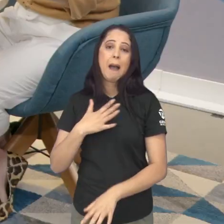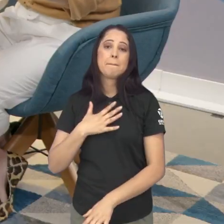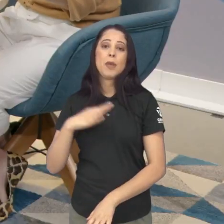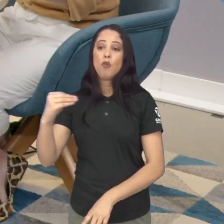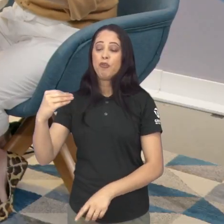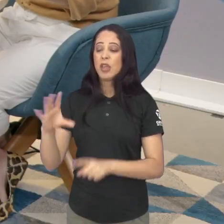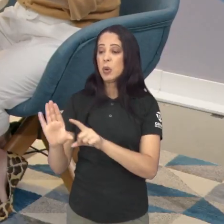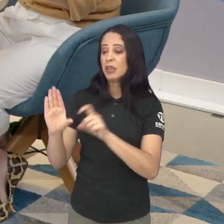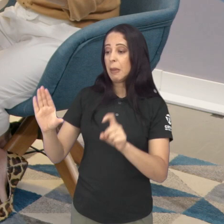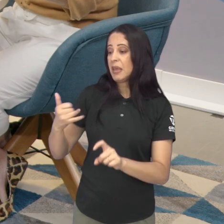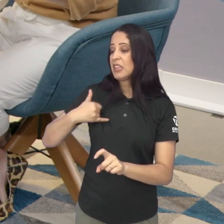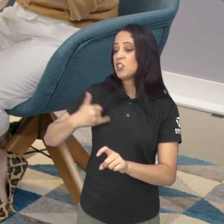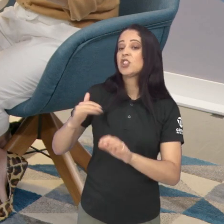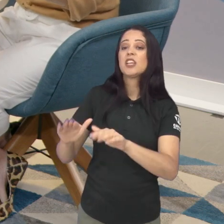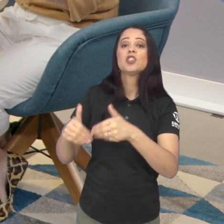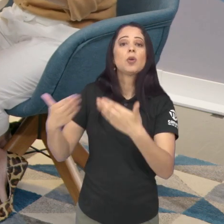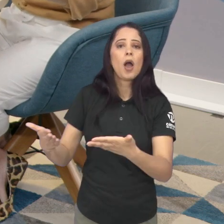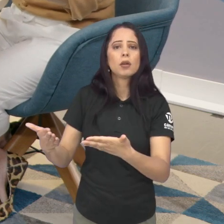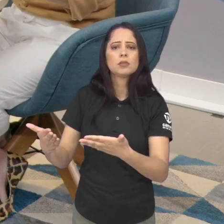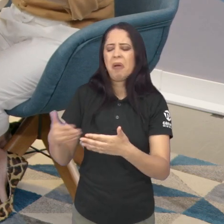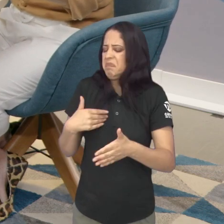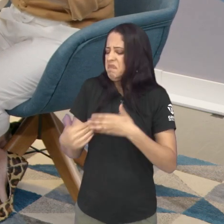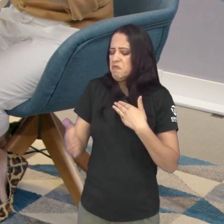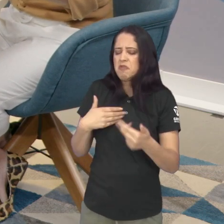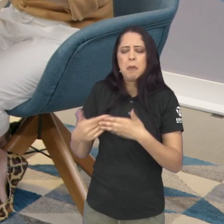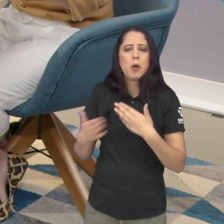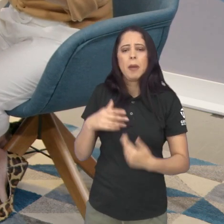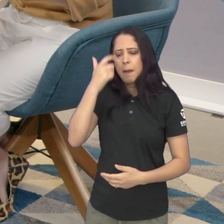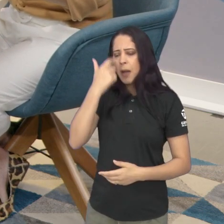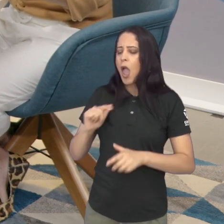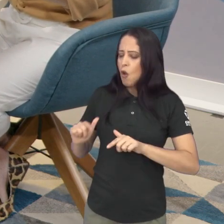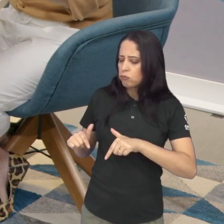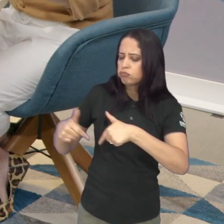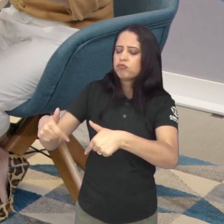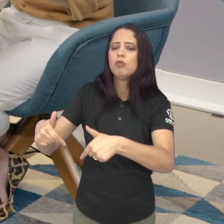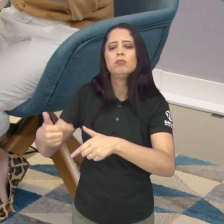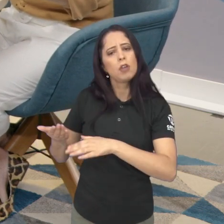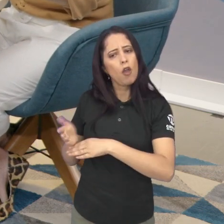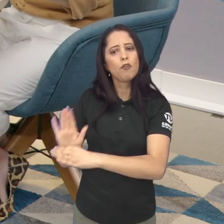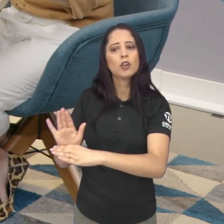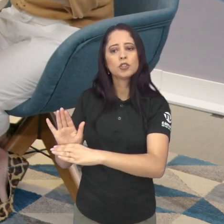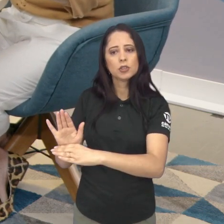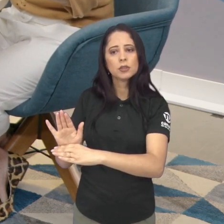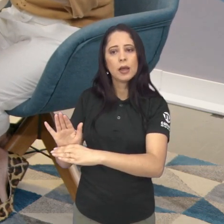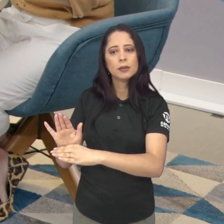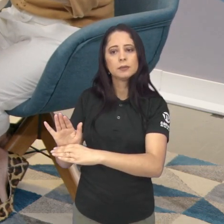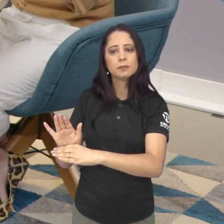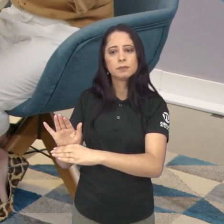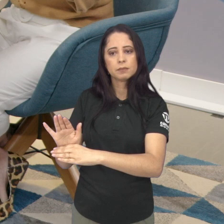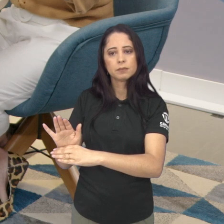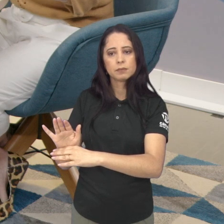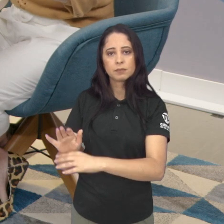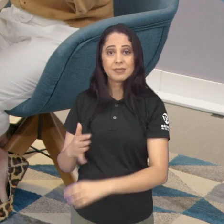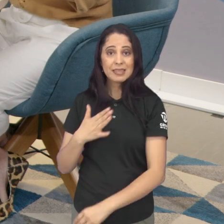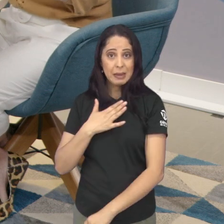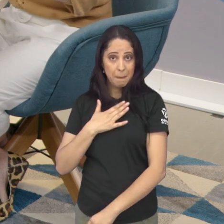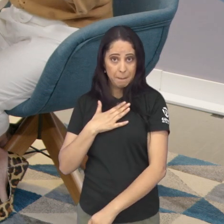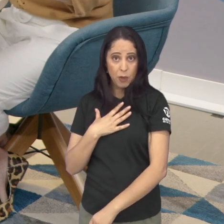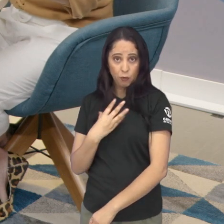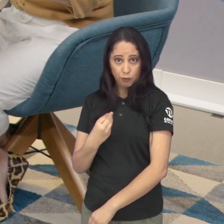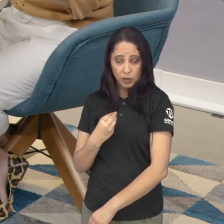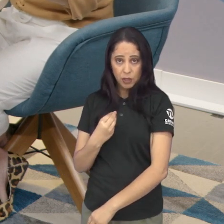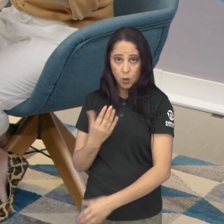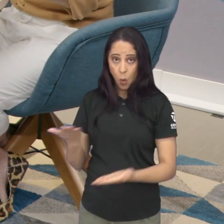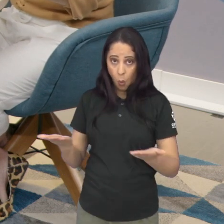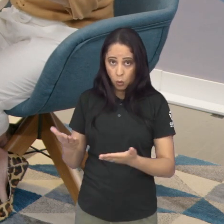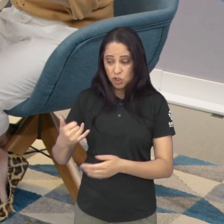importa, eu vou continuar todo dia dando o meu melhor para tentar fazer com que ele consiga se trocar. com 11 anos ele se troca sozinho? Hoje ele se troca mais